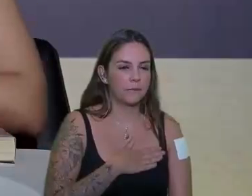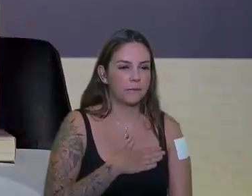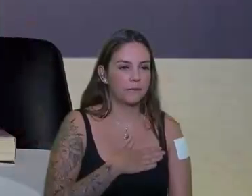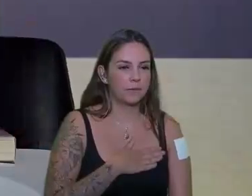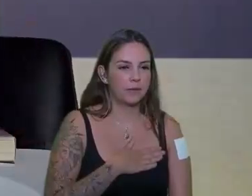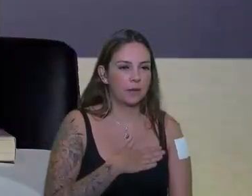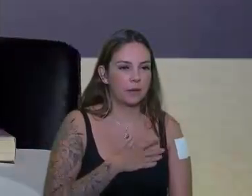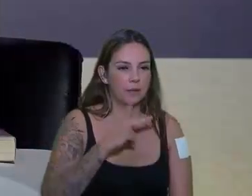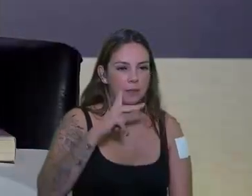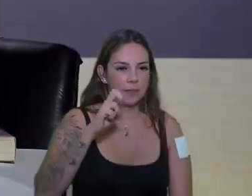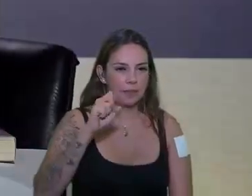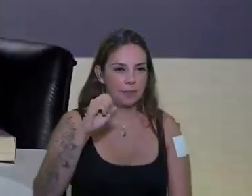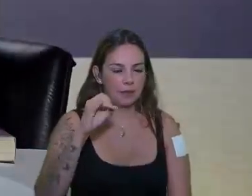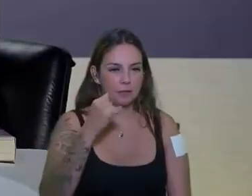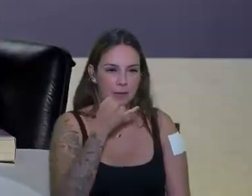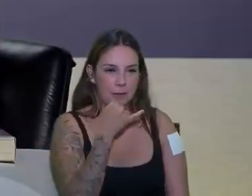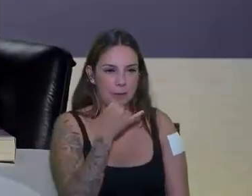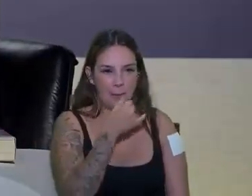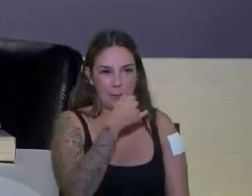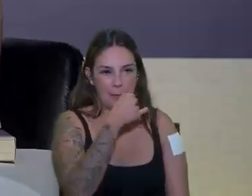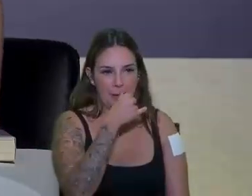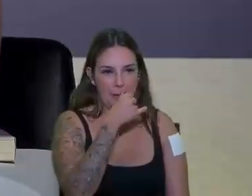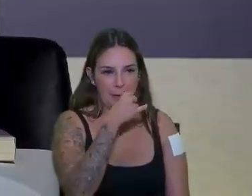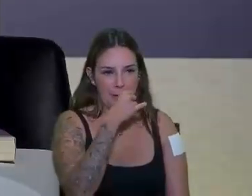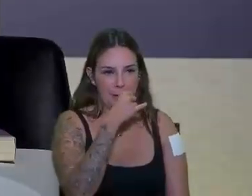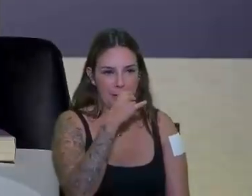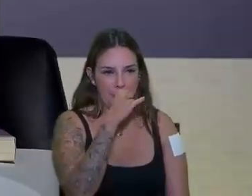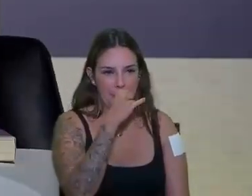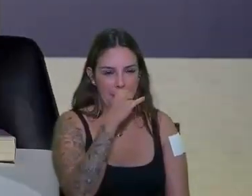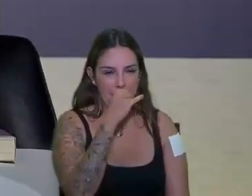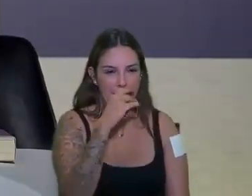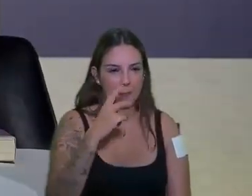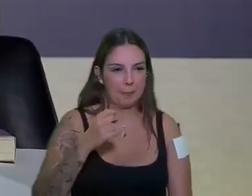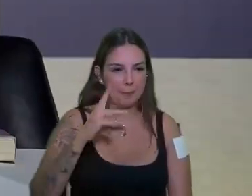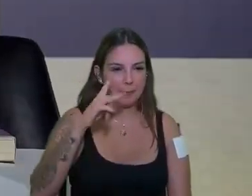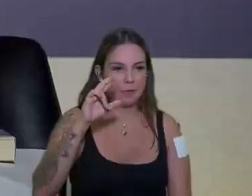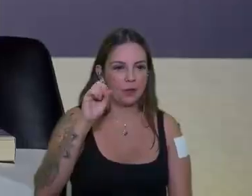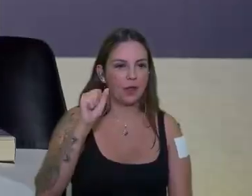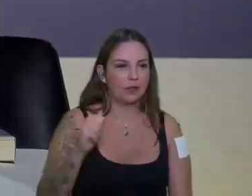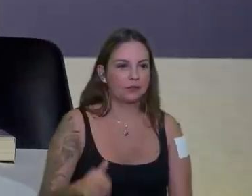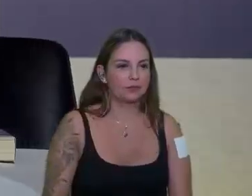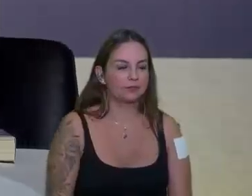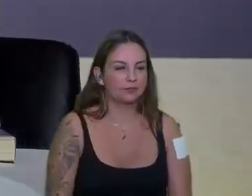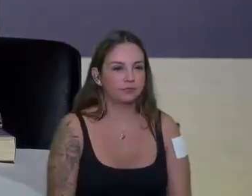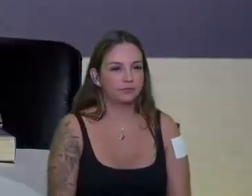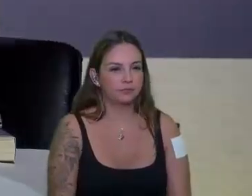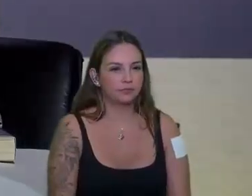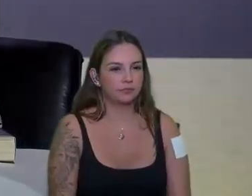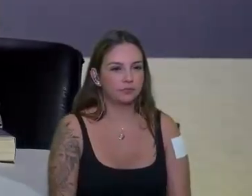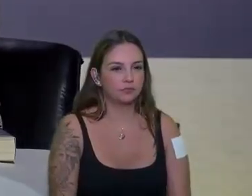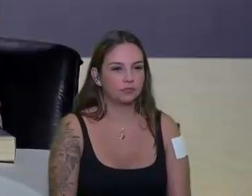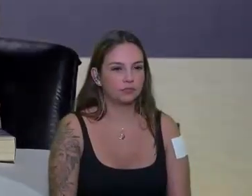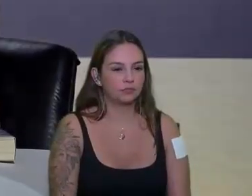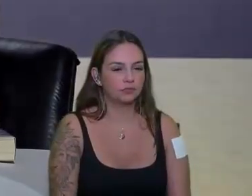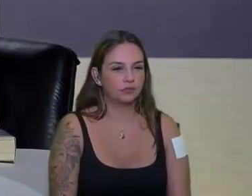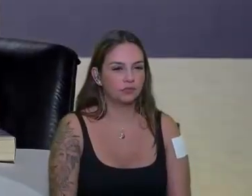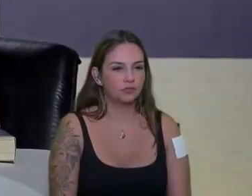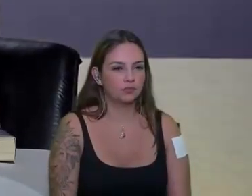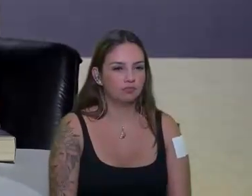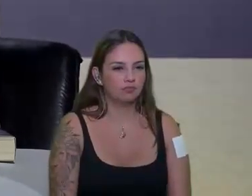Engraçado, do Pessoa, por exemplo, é controverso, mas eu gosto mais da prosa dele. Eu sou muito do Livro do Desassossego,